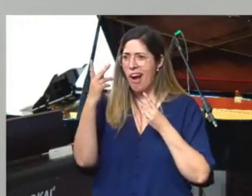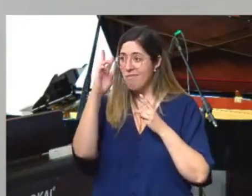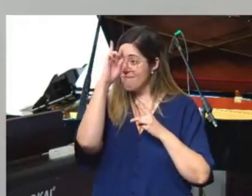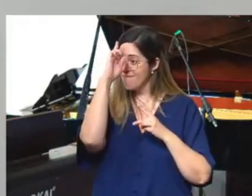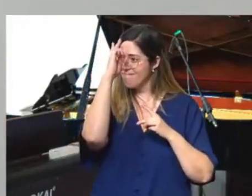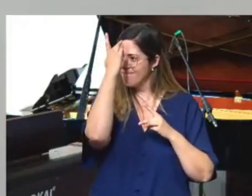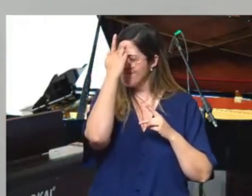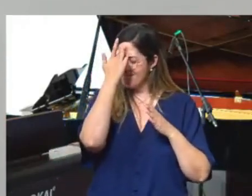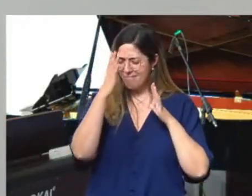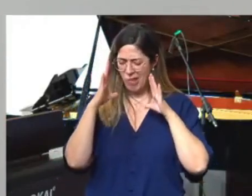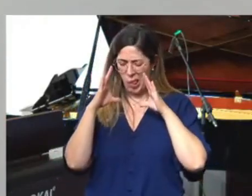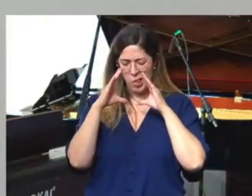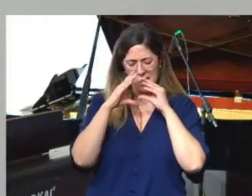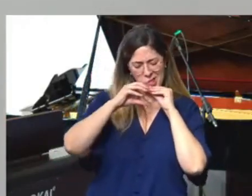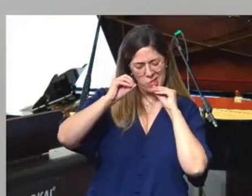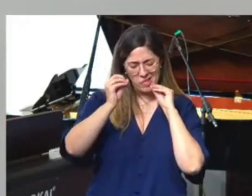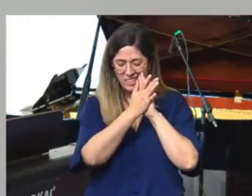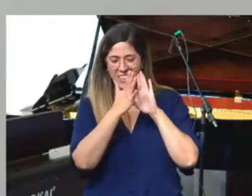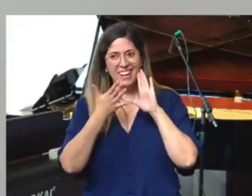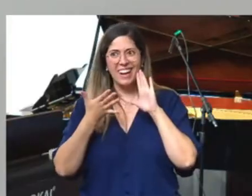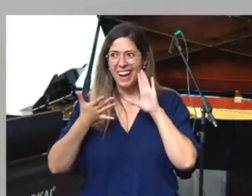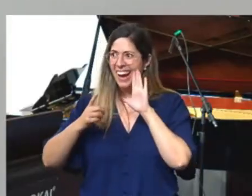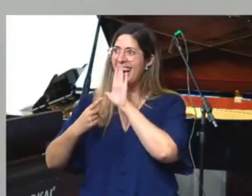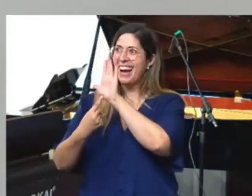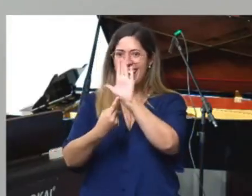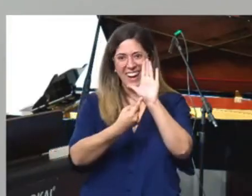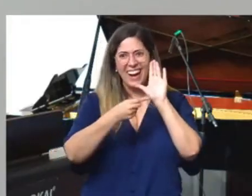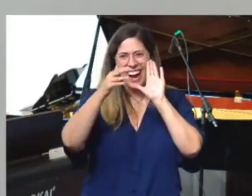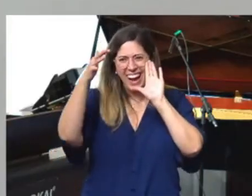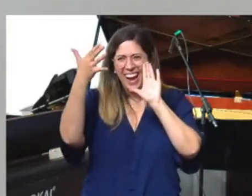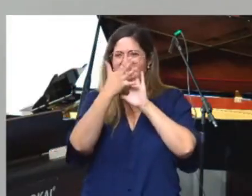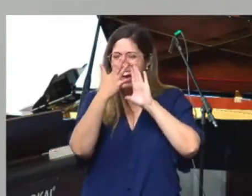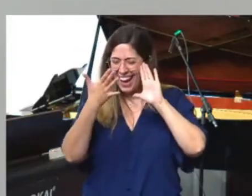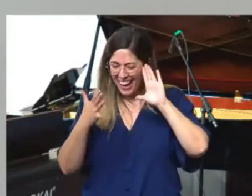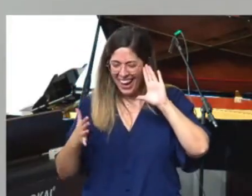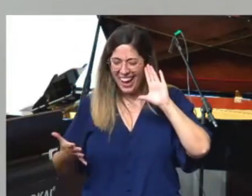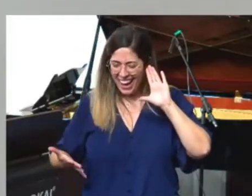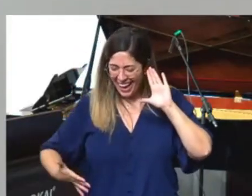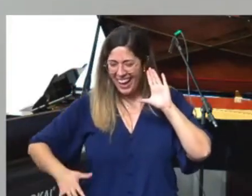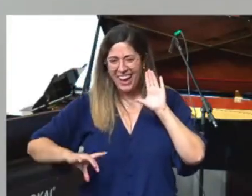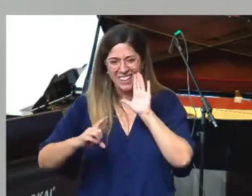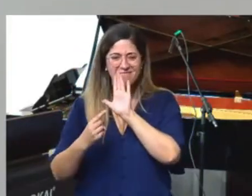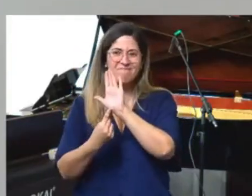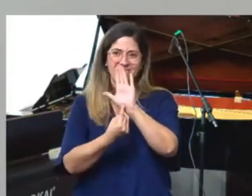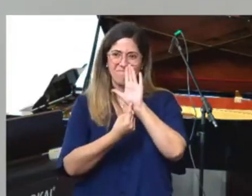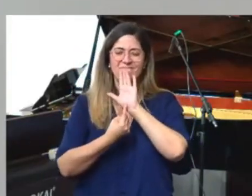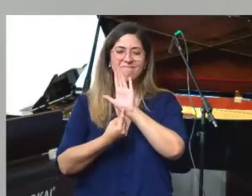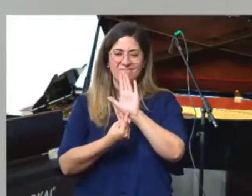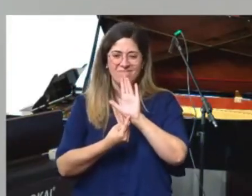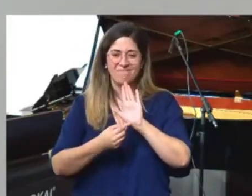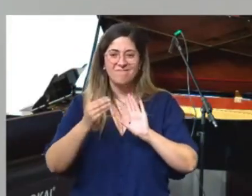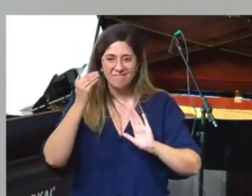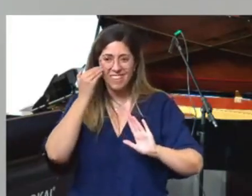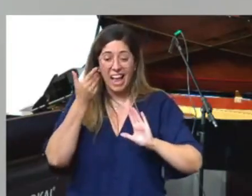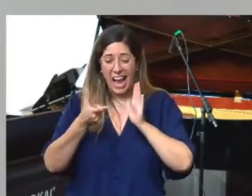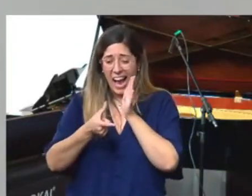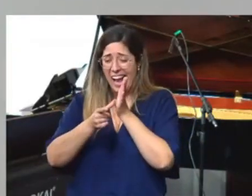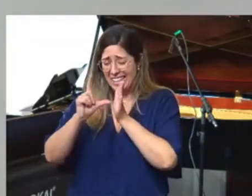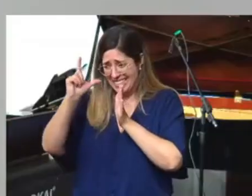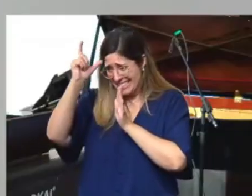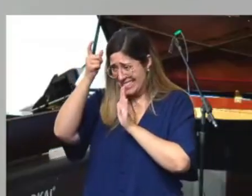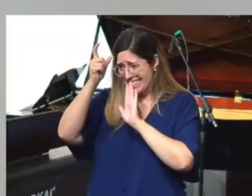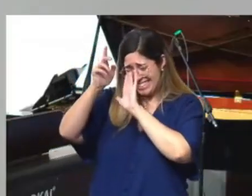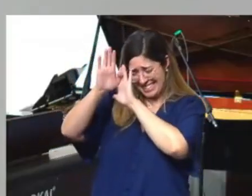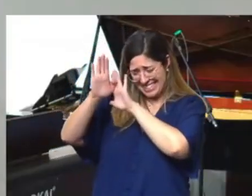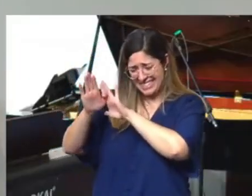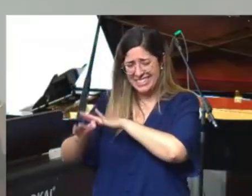em um mundo que jaz no maligno. Pessoas transformadas pela operação do Espírito Santo,